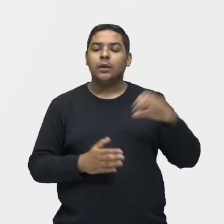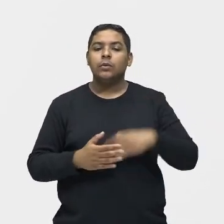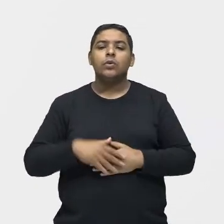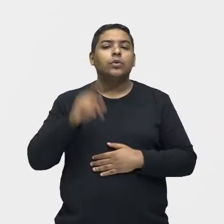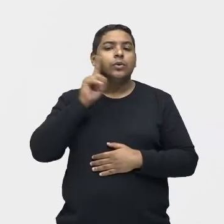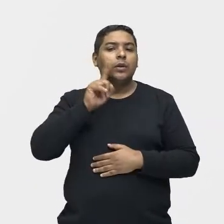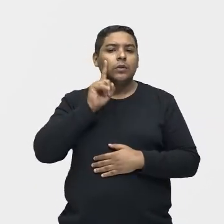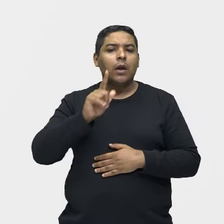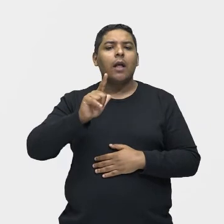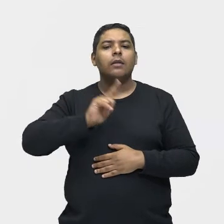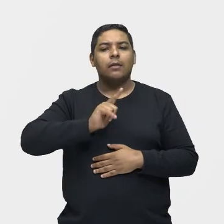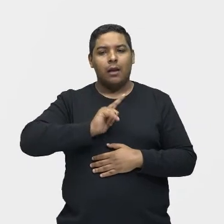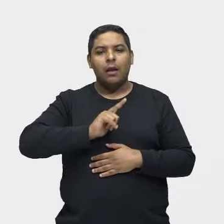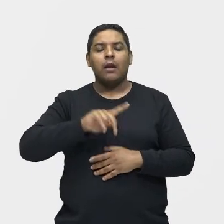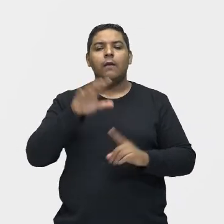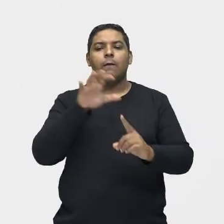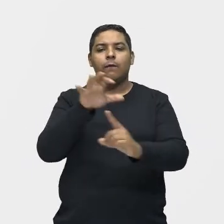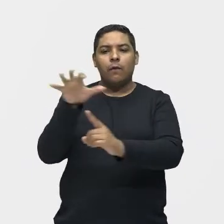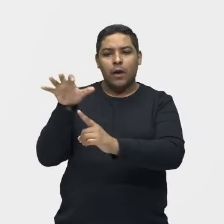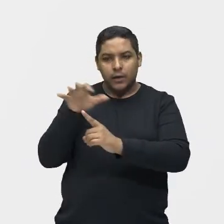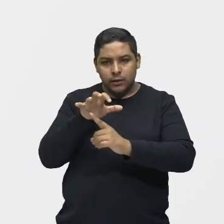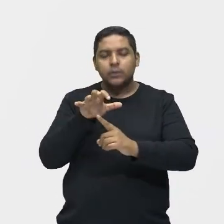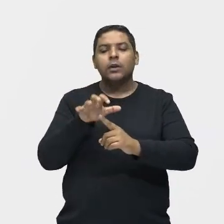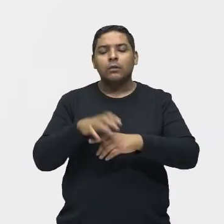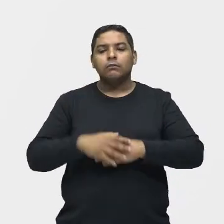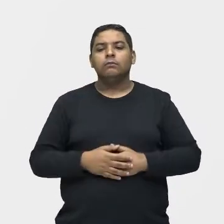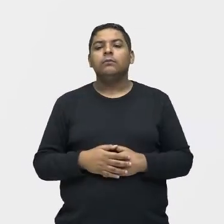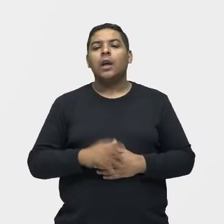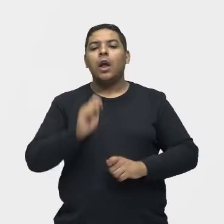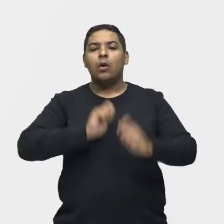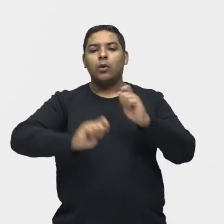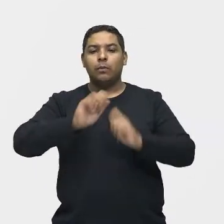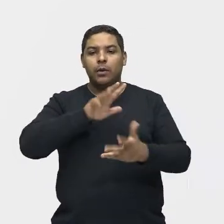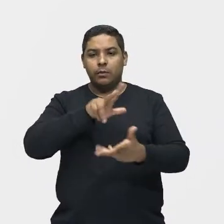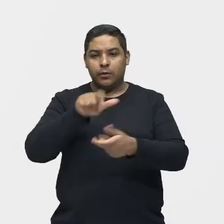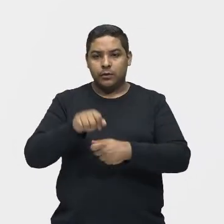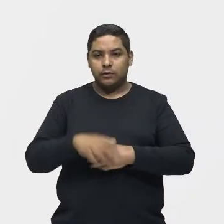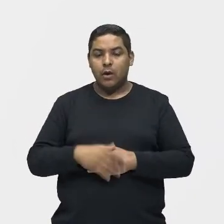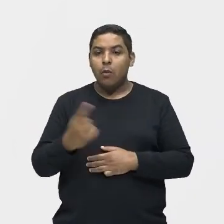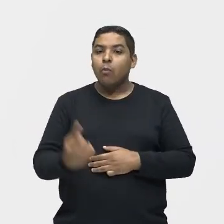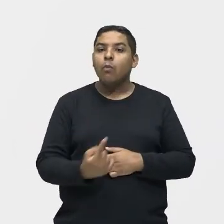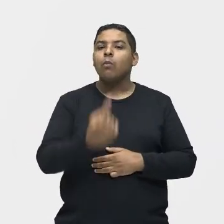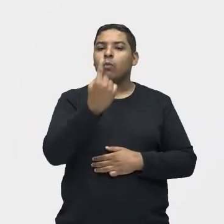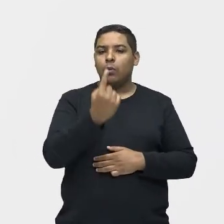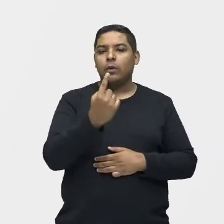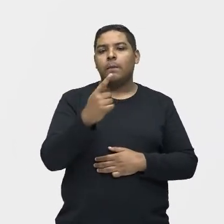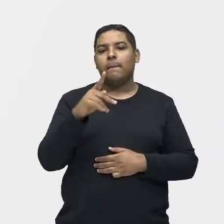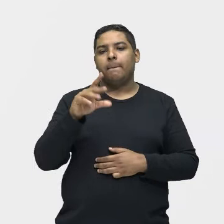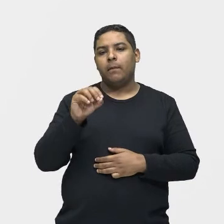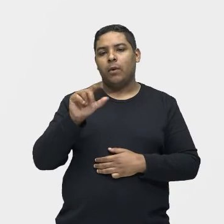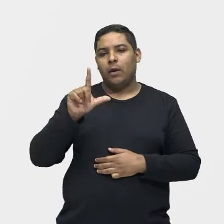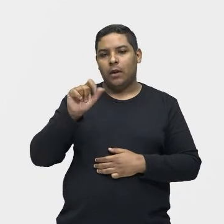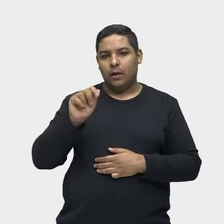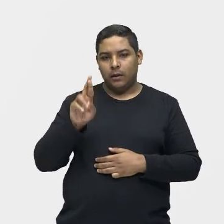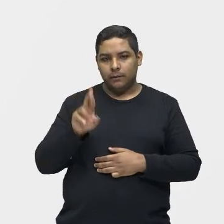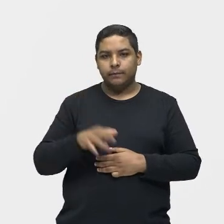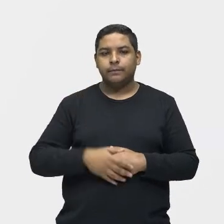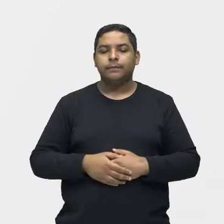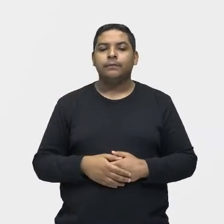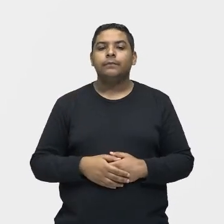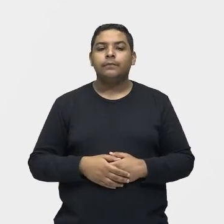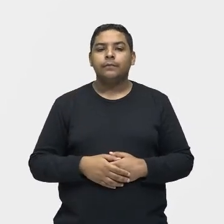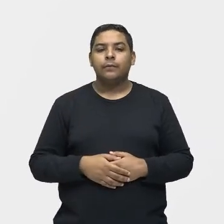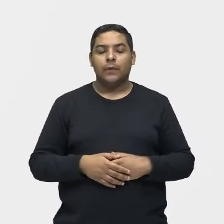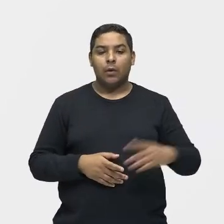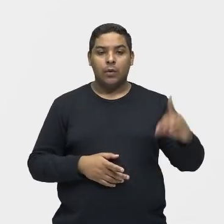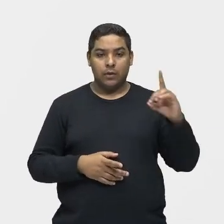possuem influência econômica mundial, formando um mundo unipolar. Ou seria a letra D. Todas as